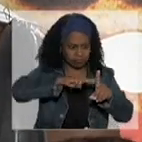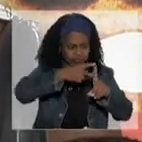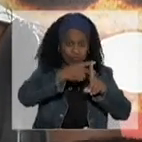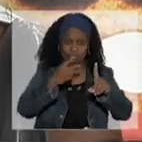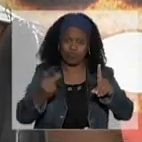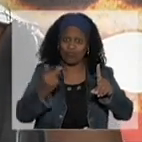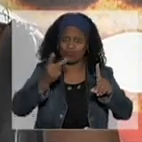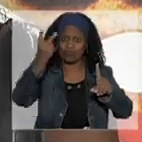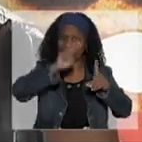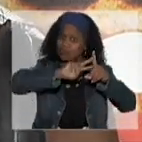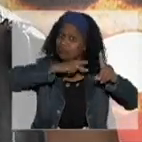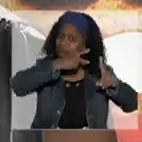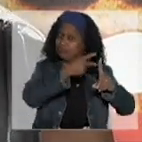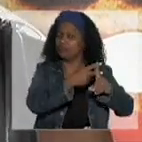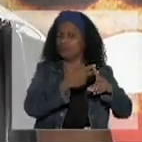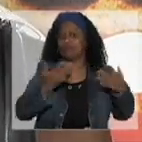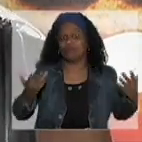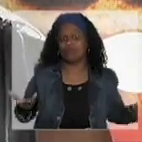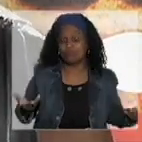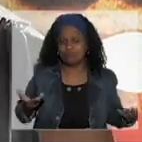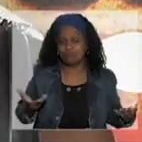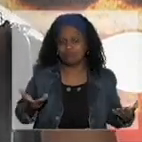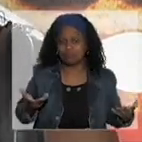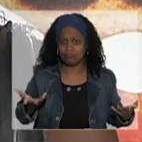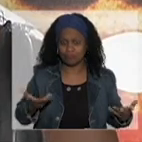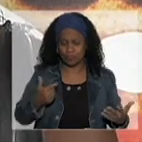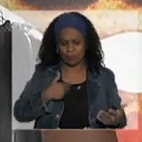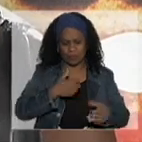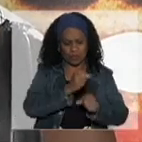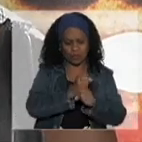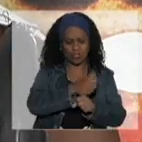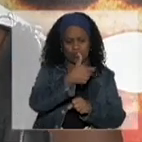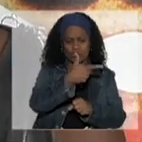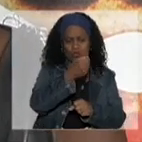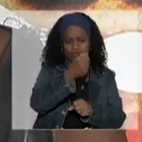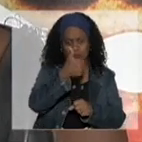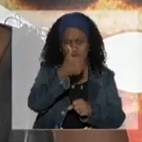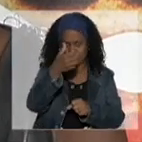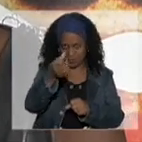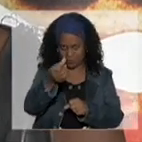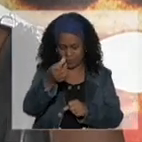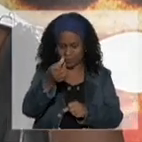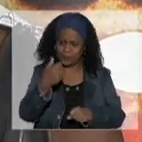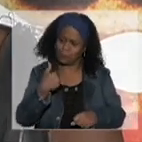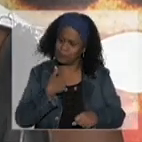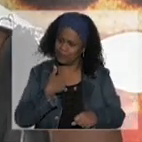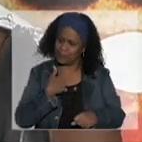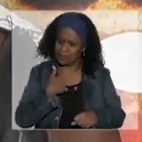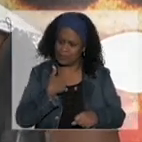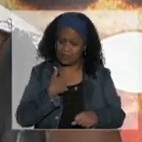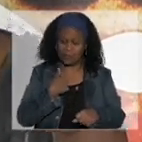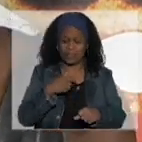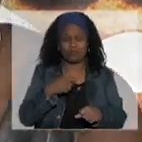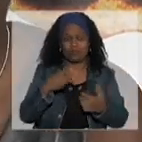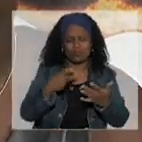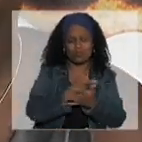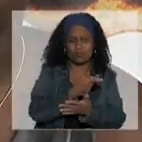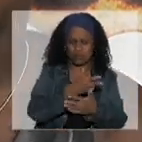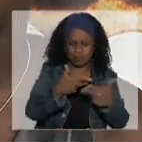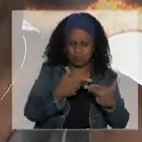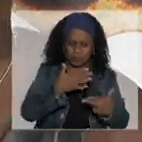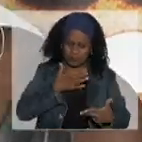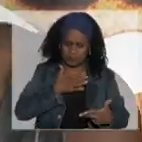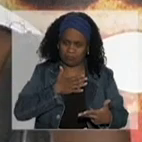continua a mesma coisa e assim eu com noemi 16 eu fiquei com eu tive um